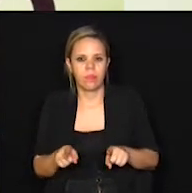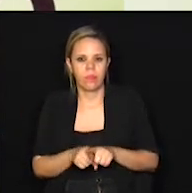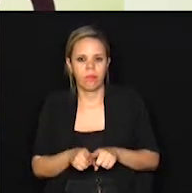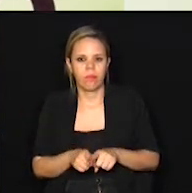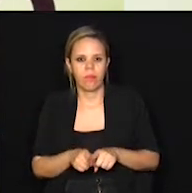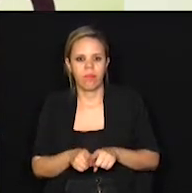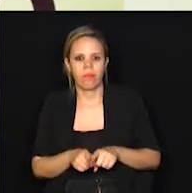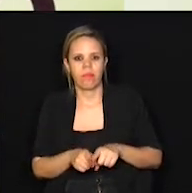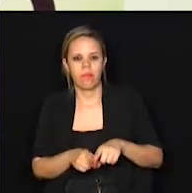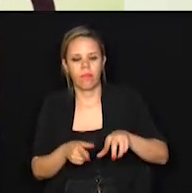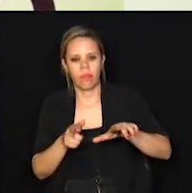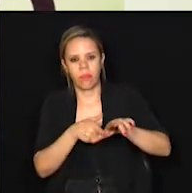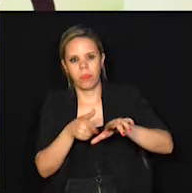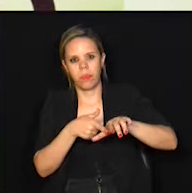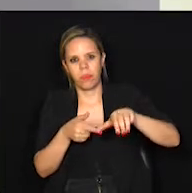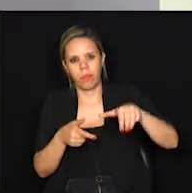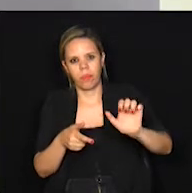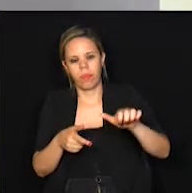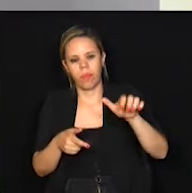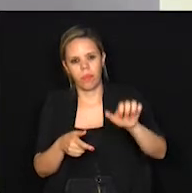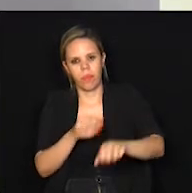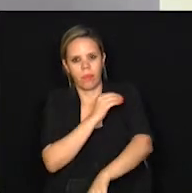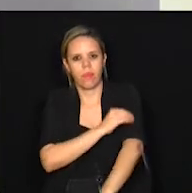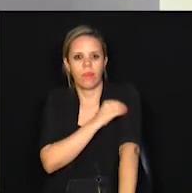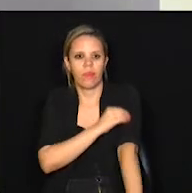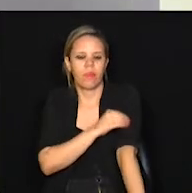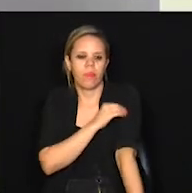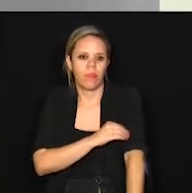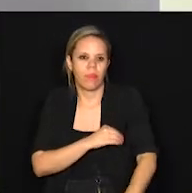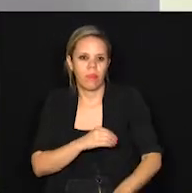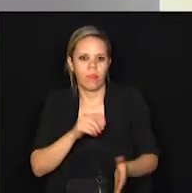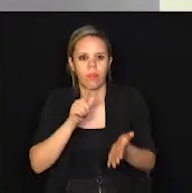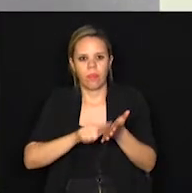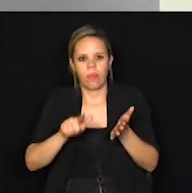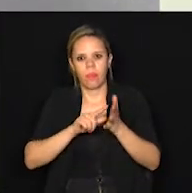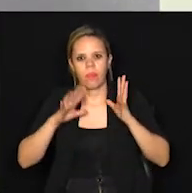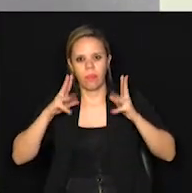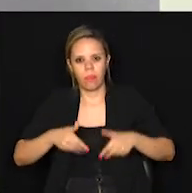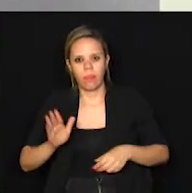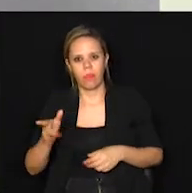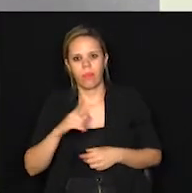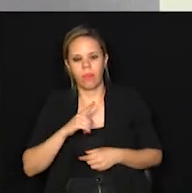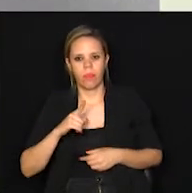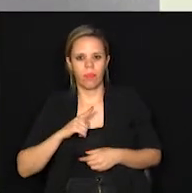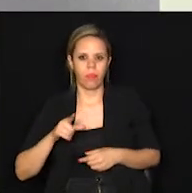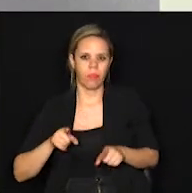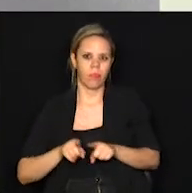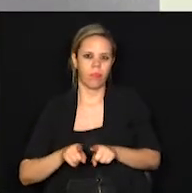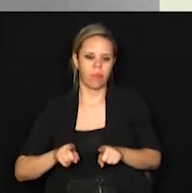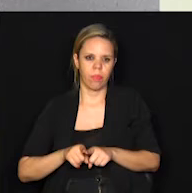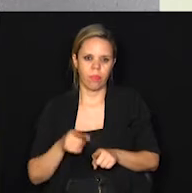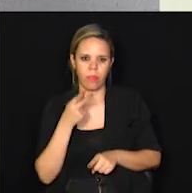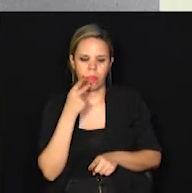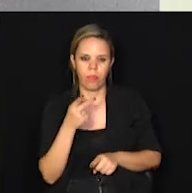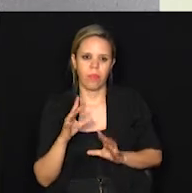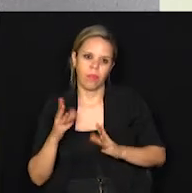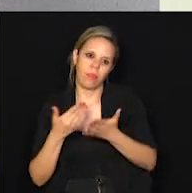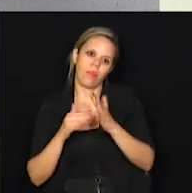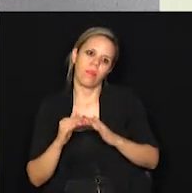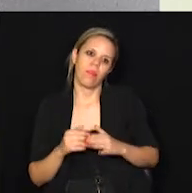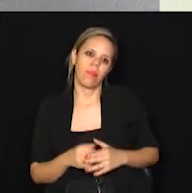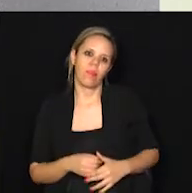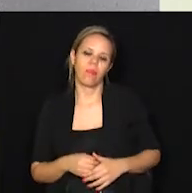pais e mães é o ideal, mas existe o real, e nós queremos atuar e nós queremos dar luz sobre esse real. E